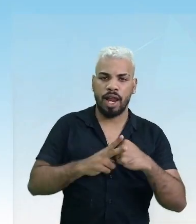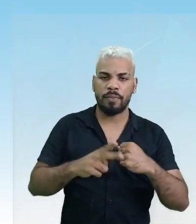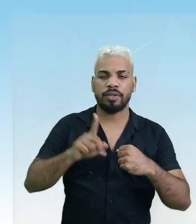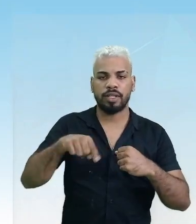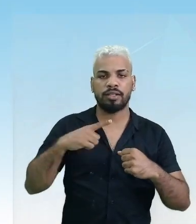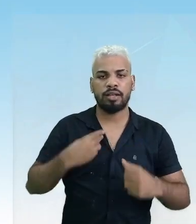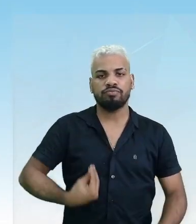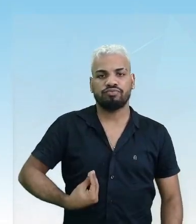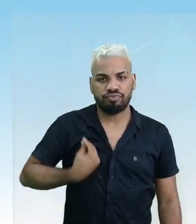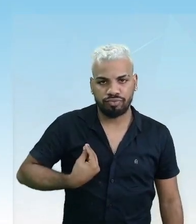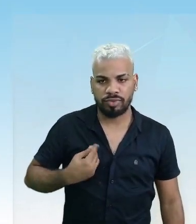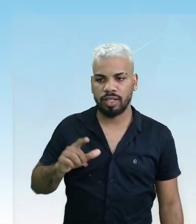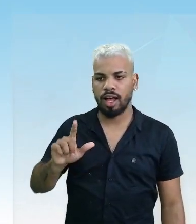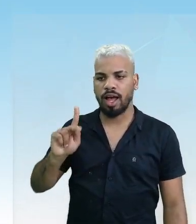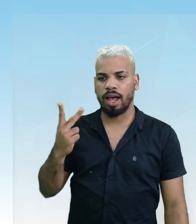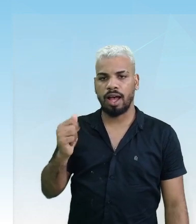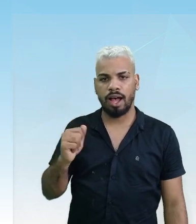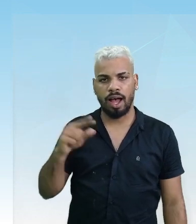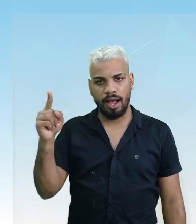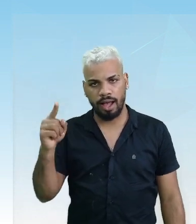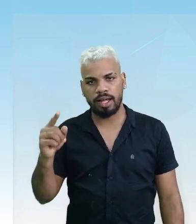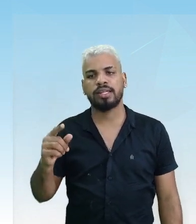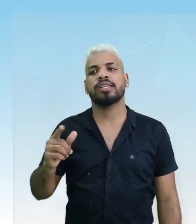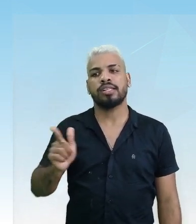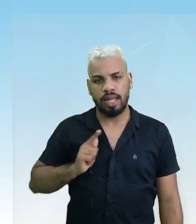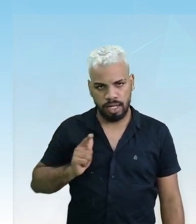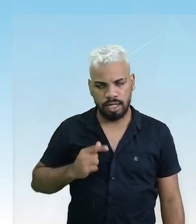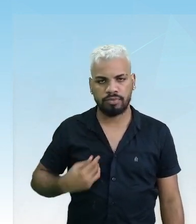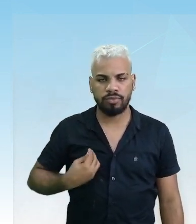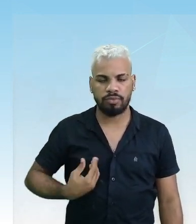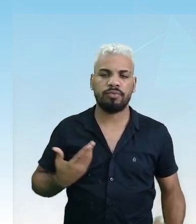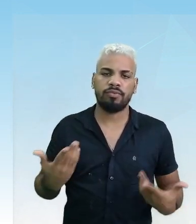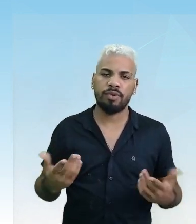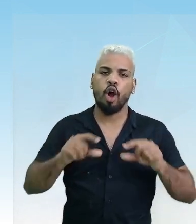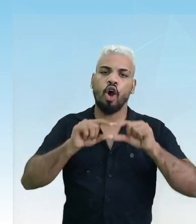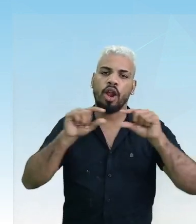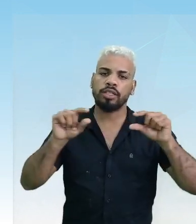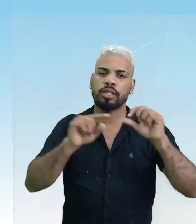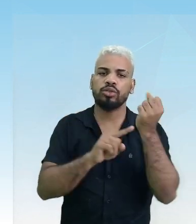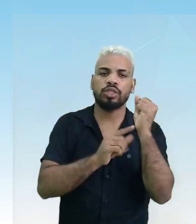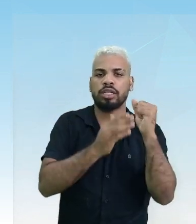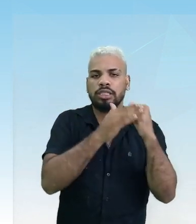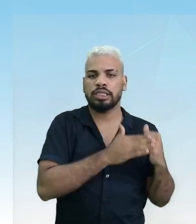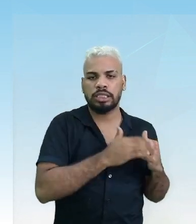língua portuguesa, é o que nós chamamos de oração sem sujeito.